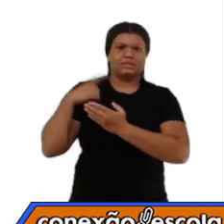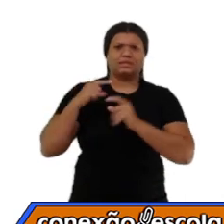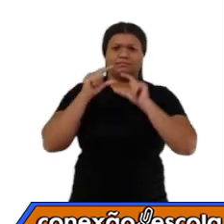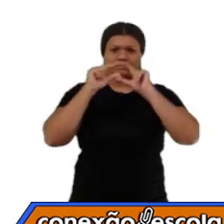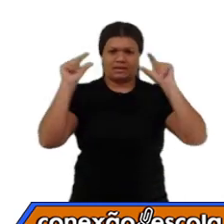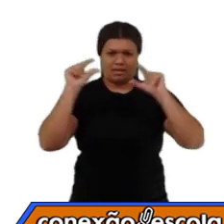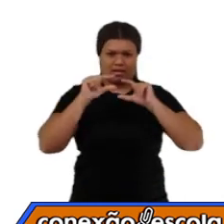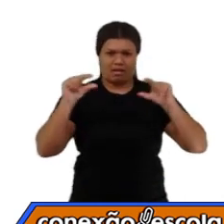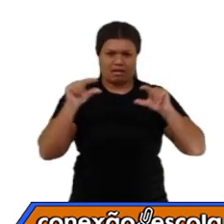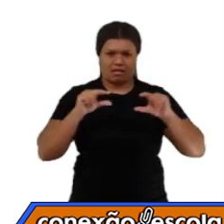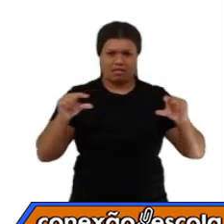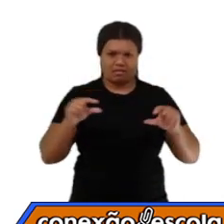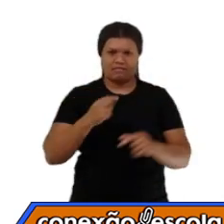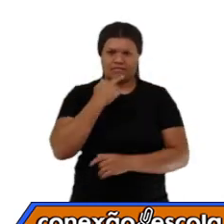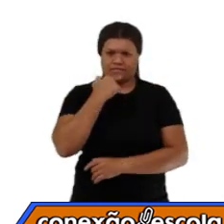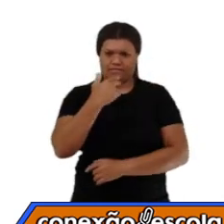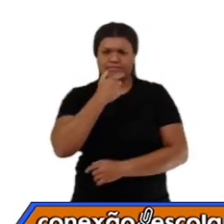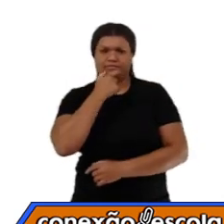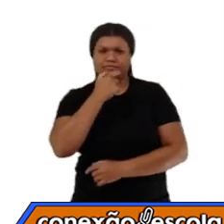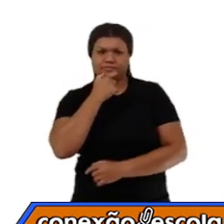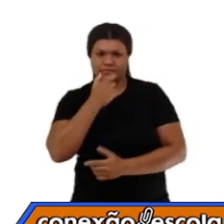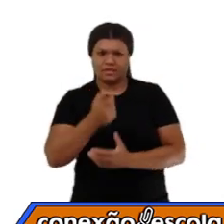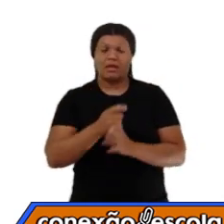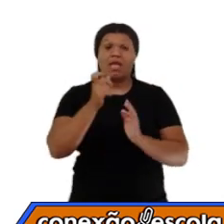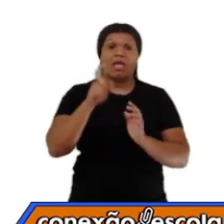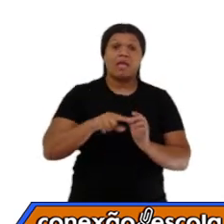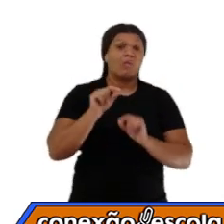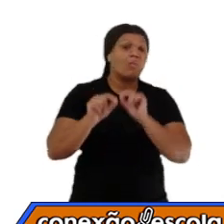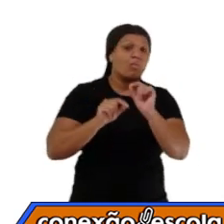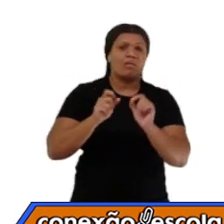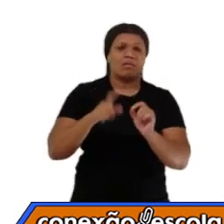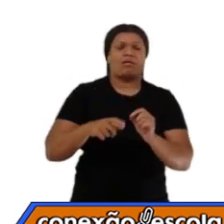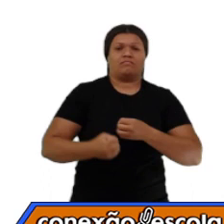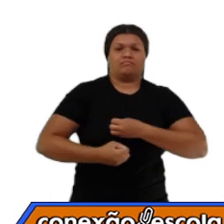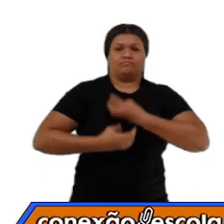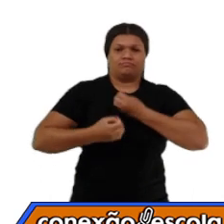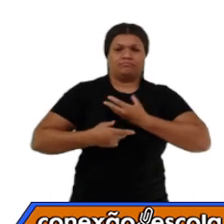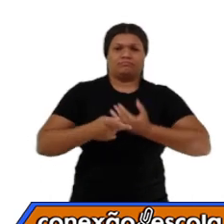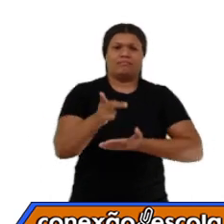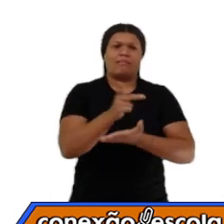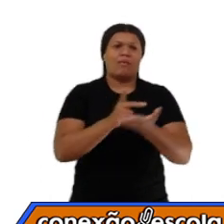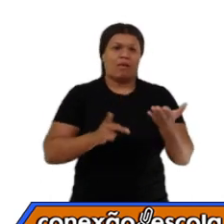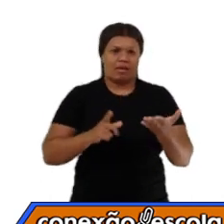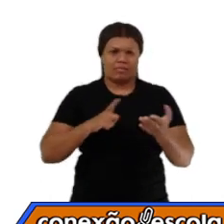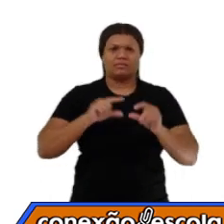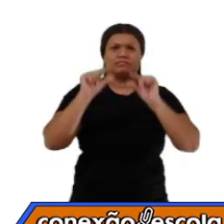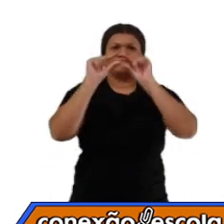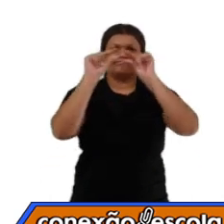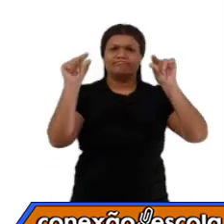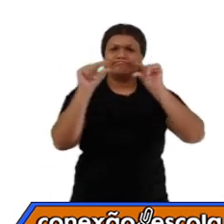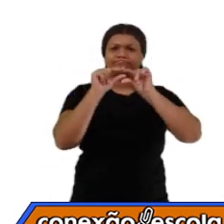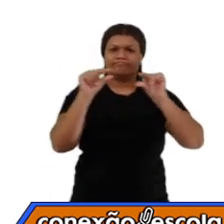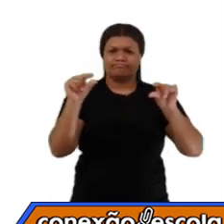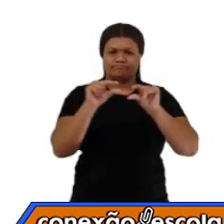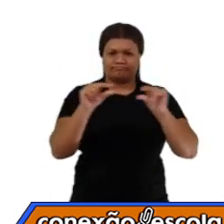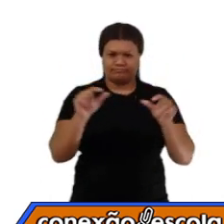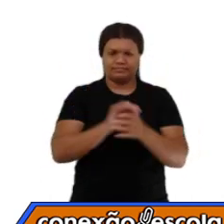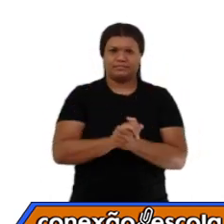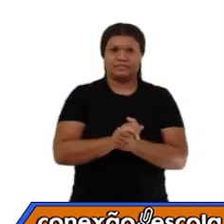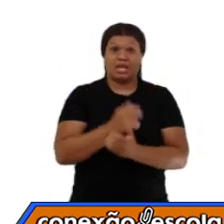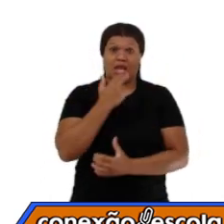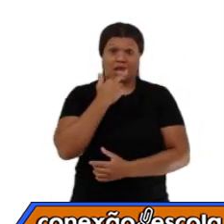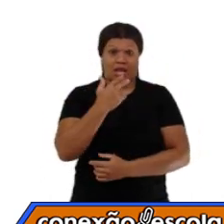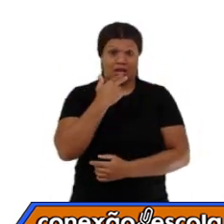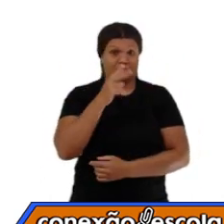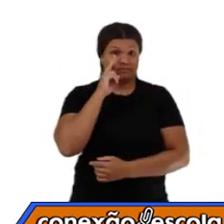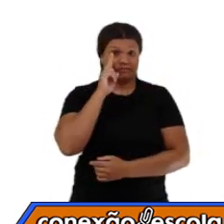tenho uma estrofe de um poema que é feita por versinhos. Ele está em inglês,